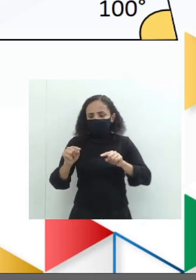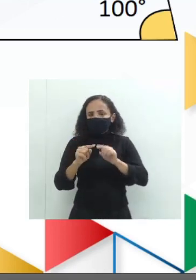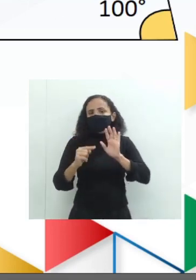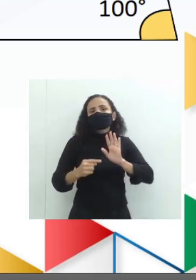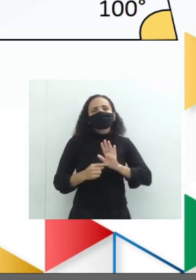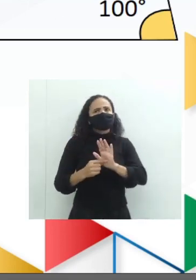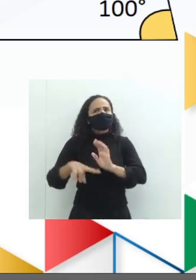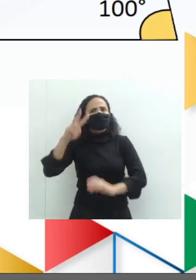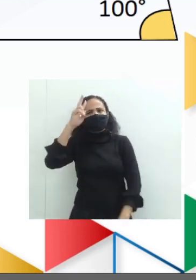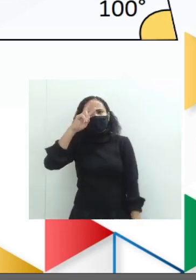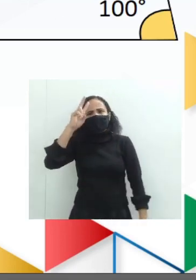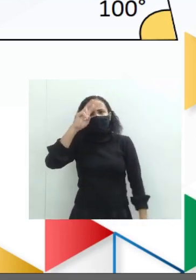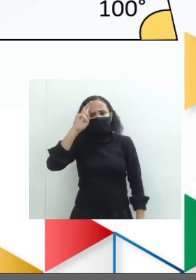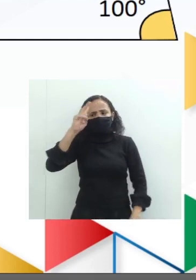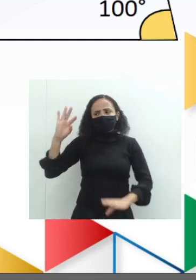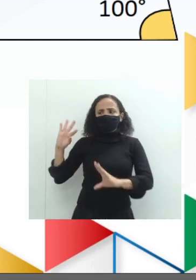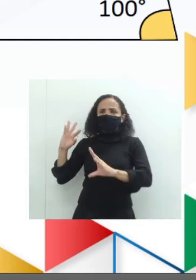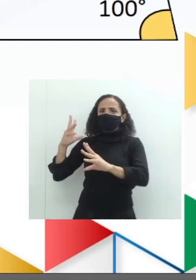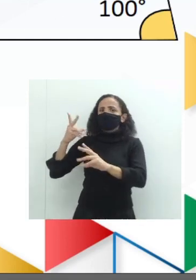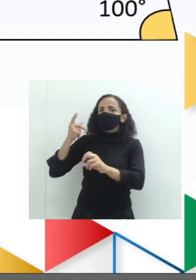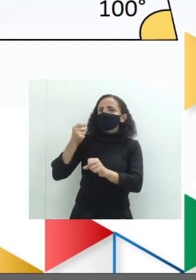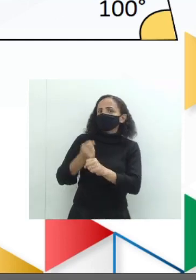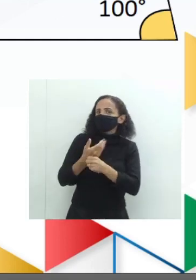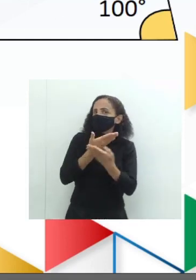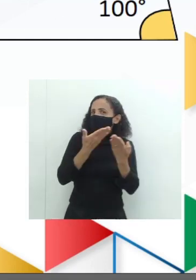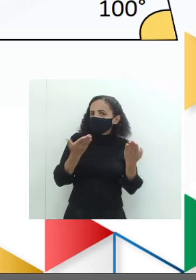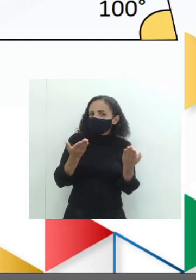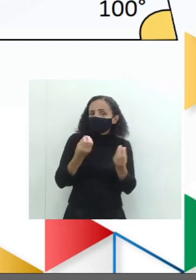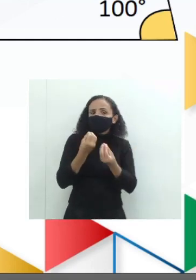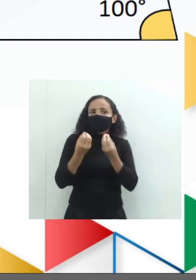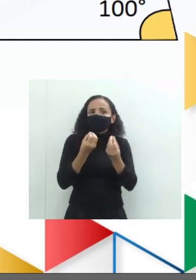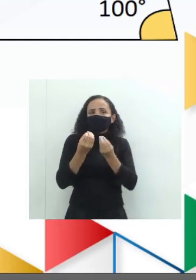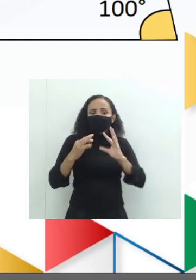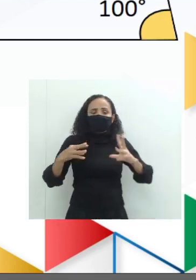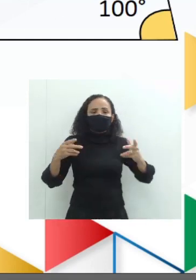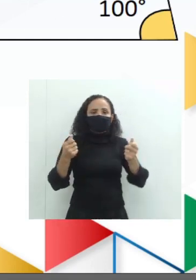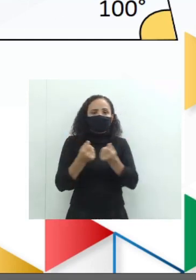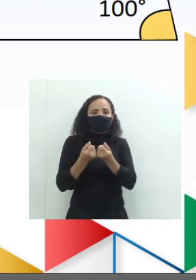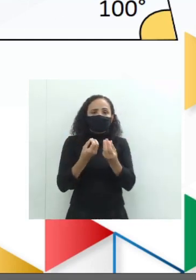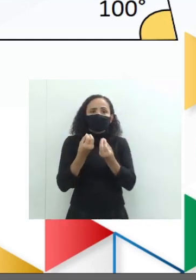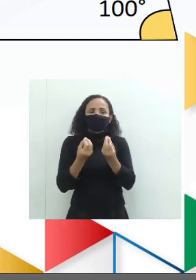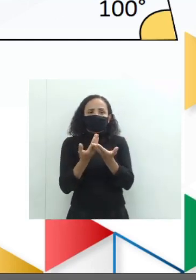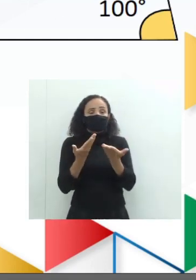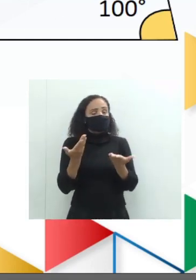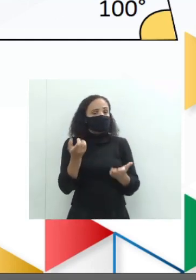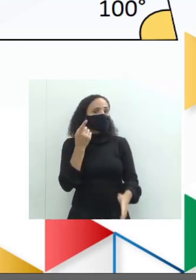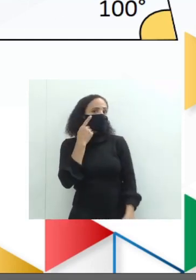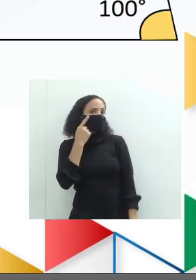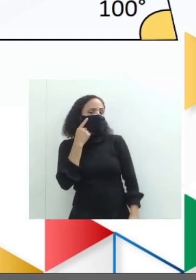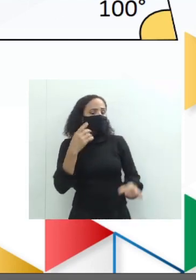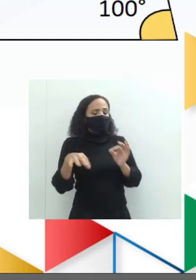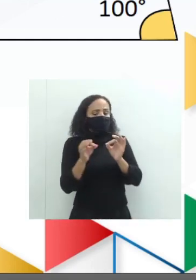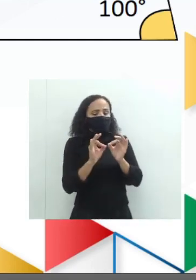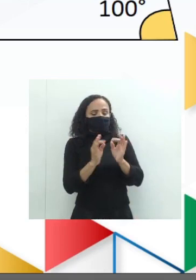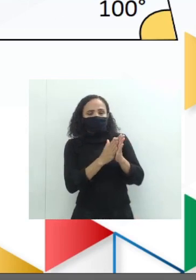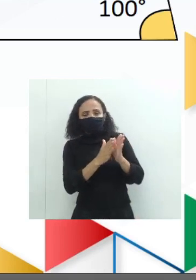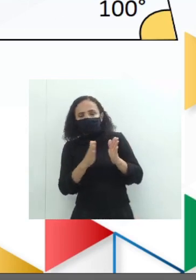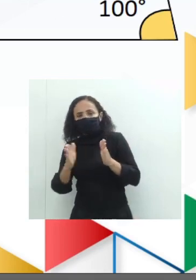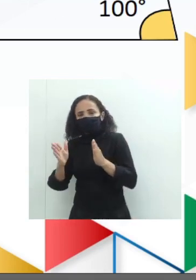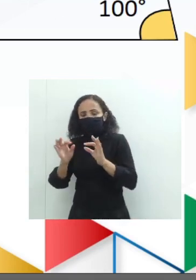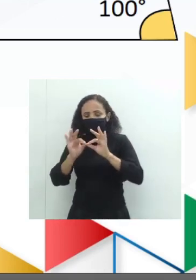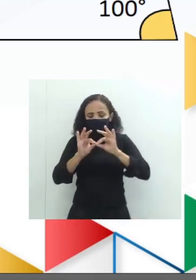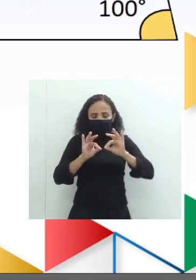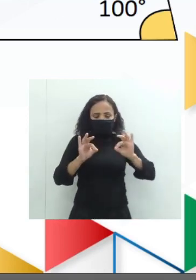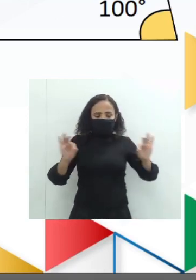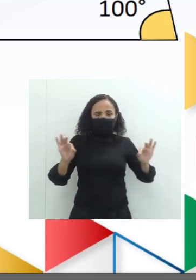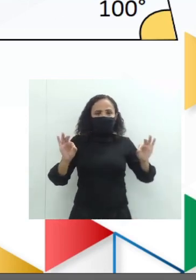esse. Lembra do que eu falei agora há pouco? Esse quadradinho é o ângulo retângulo, tá bom? Que é um ângulo reto. Vamos lá para a solução que vocês